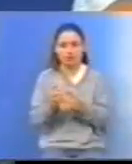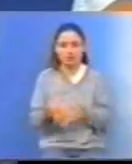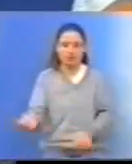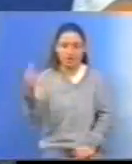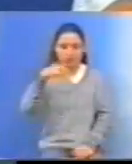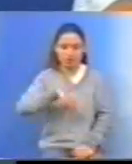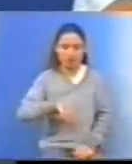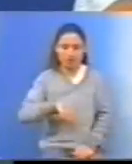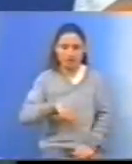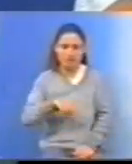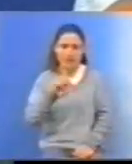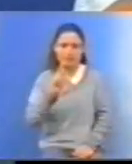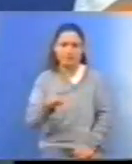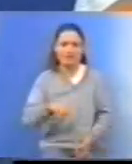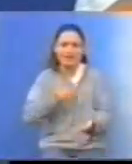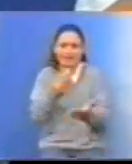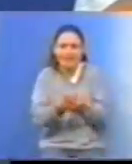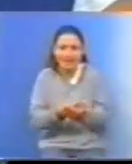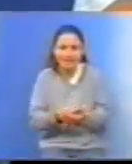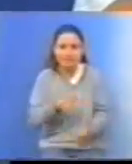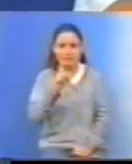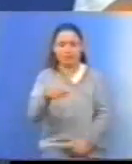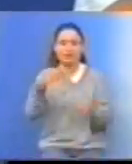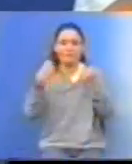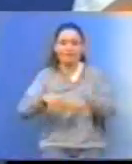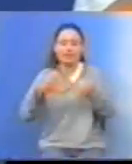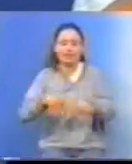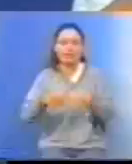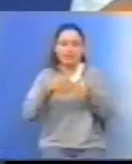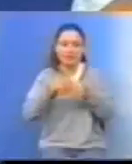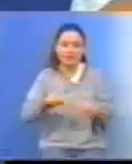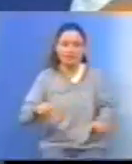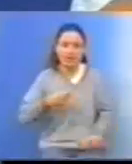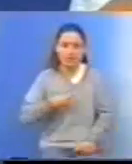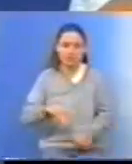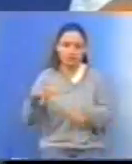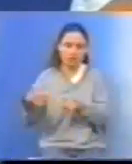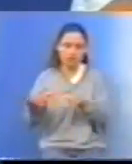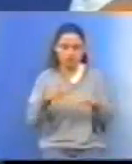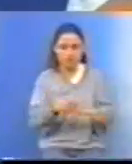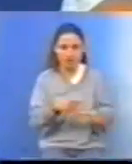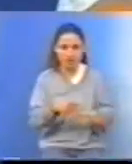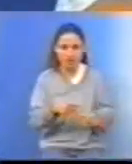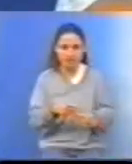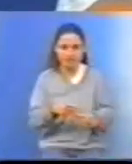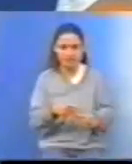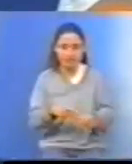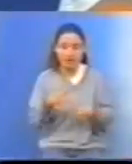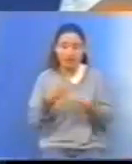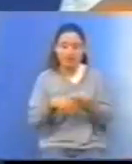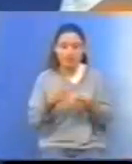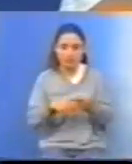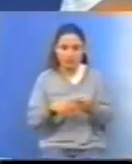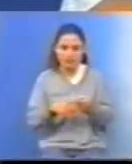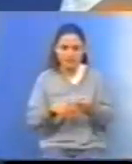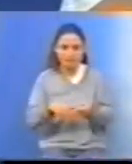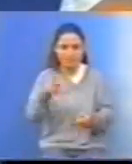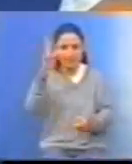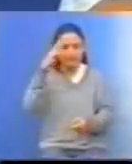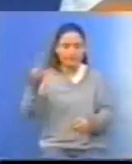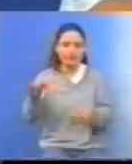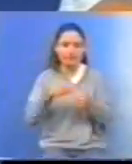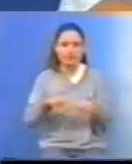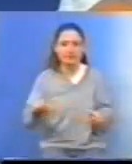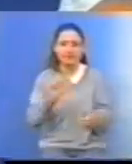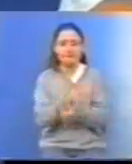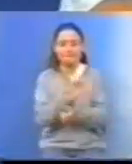qual for. Se o Senhor te queria casado, casada, quando Ele chegasse, você já precisa, veja